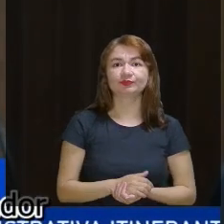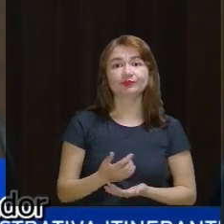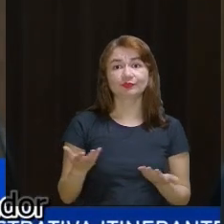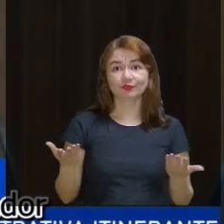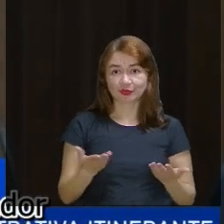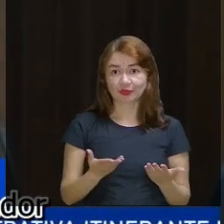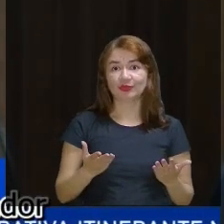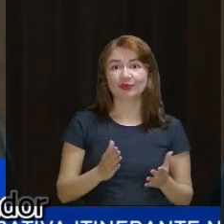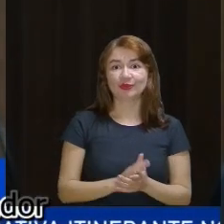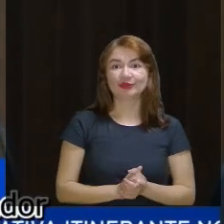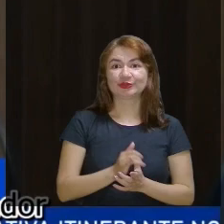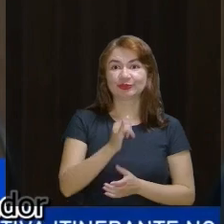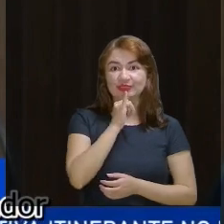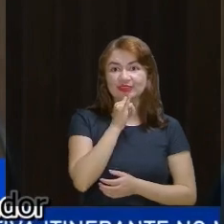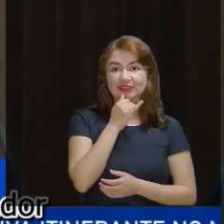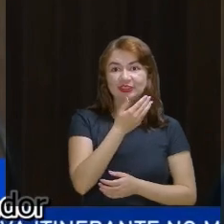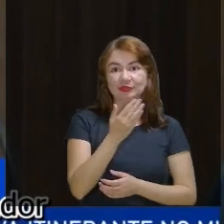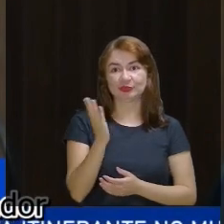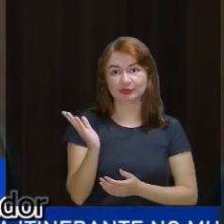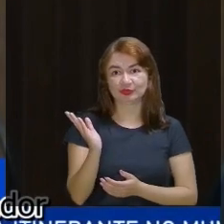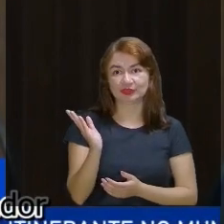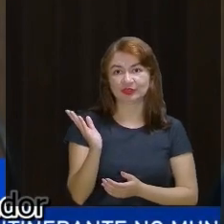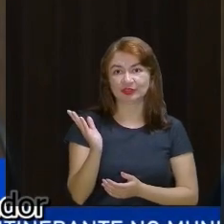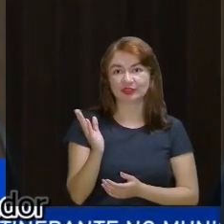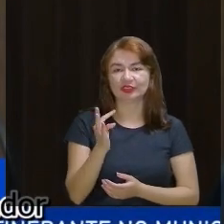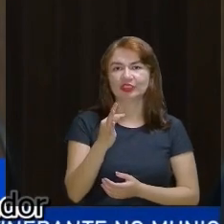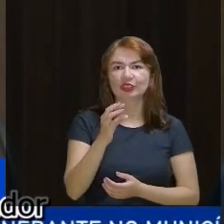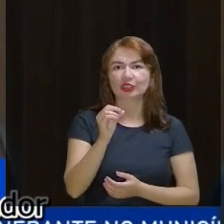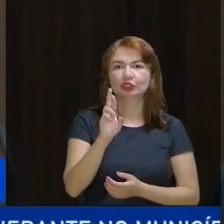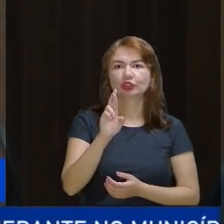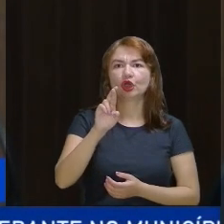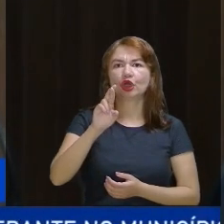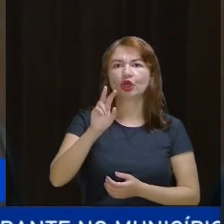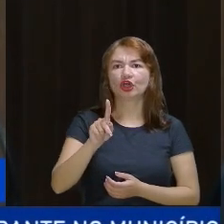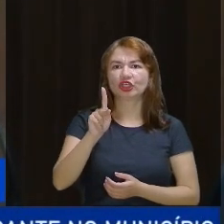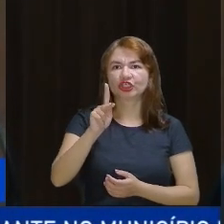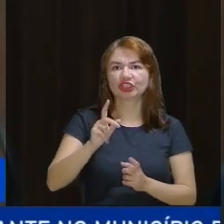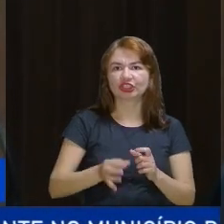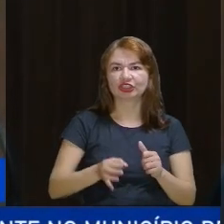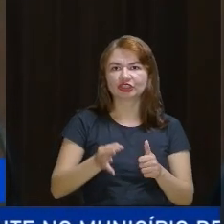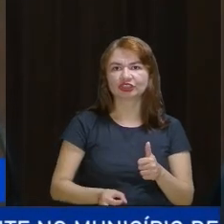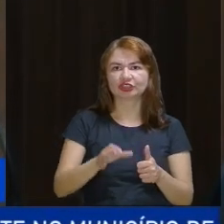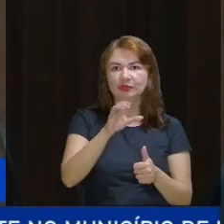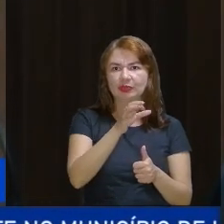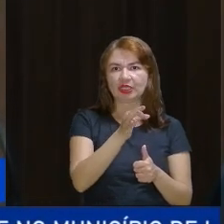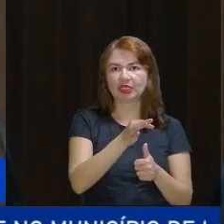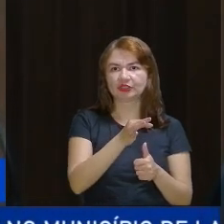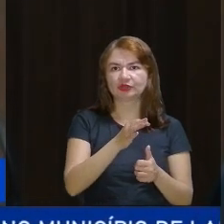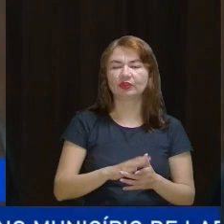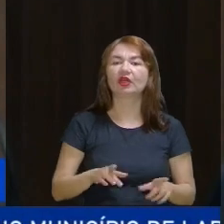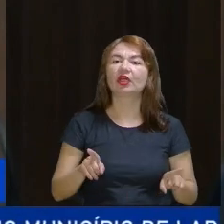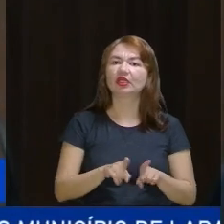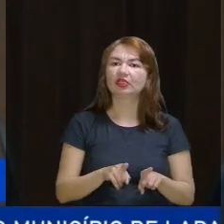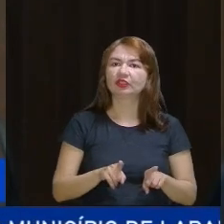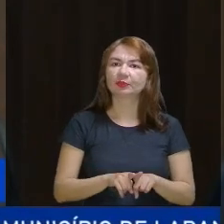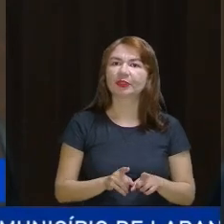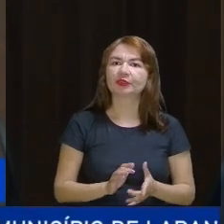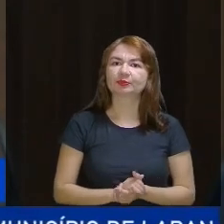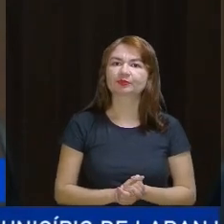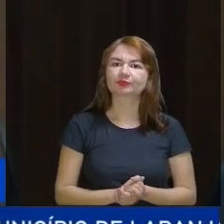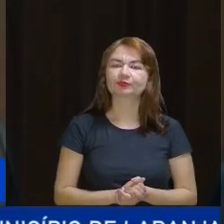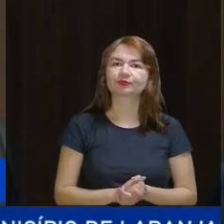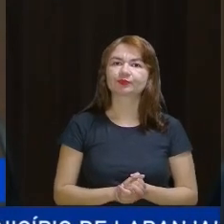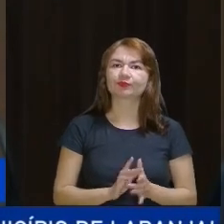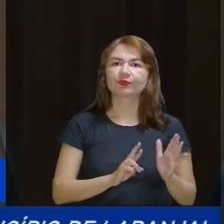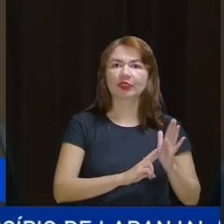até o desembargador Torque, todos. Uma justiça que é composta não apenas por juízes, mas também por representantes do